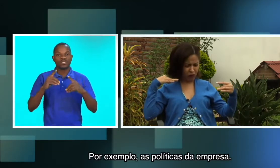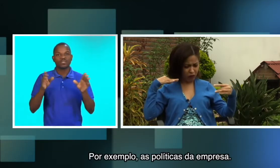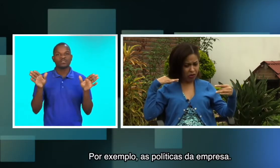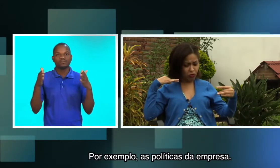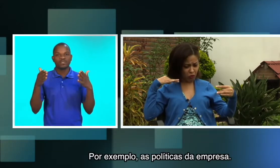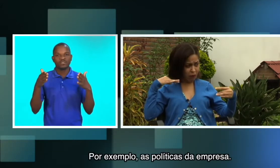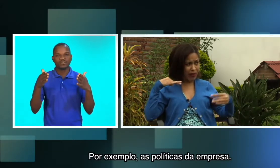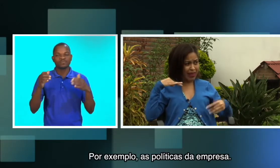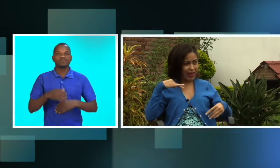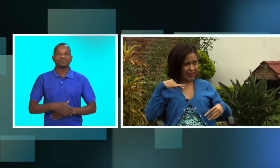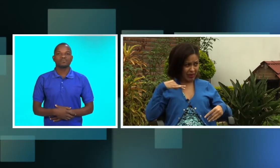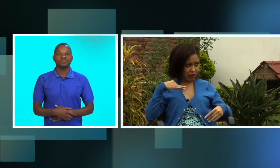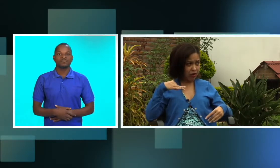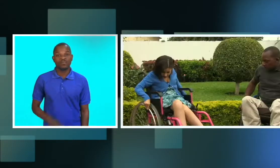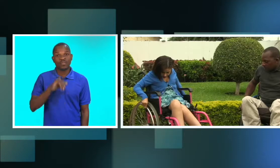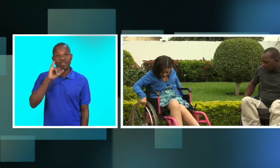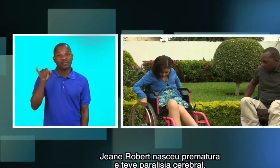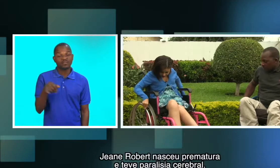beleza